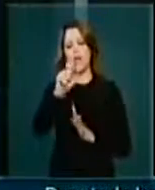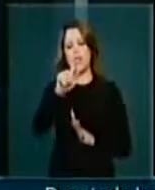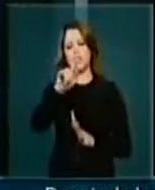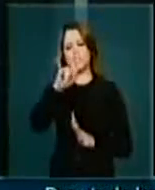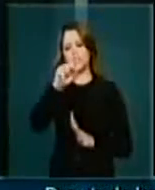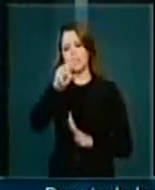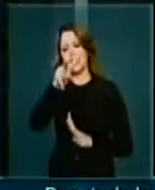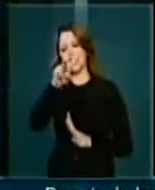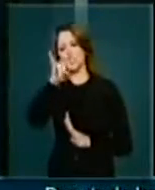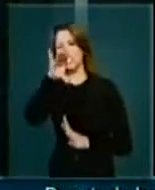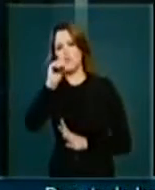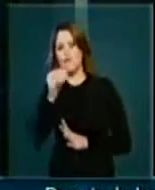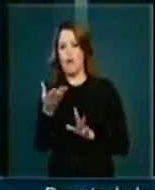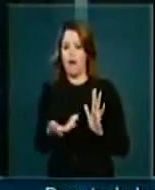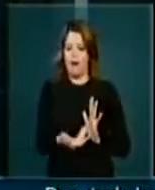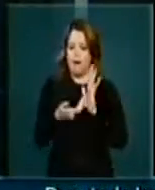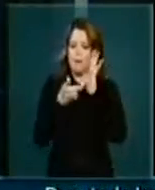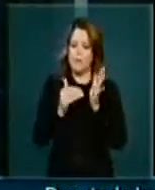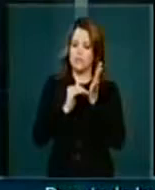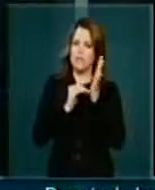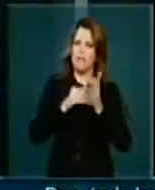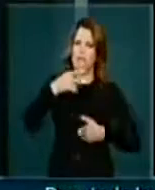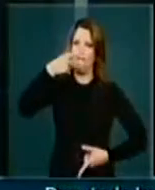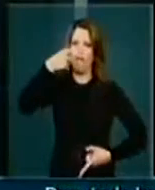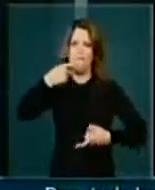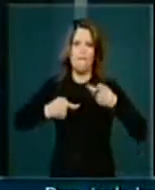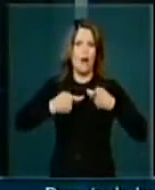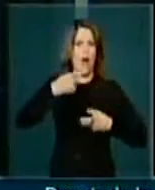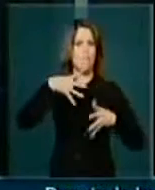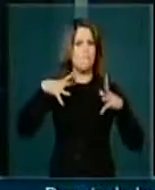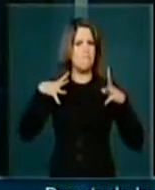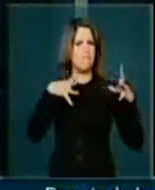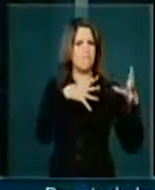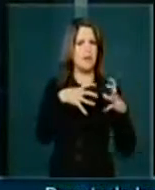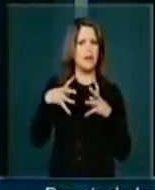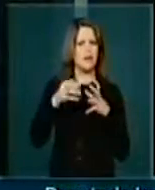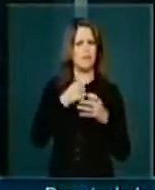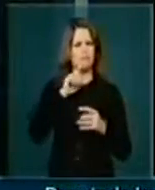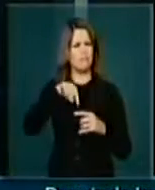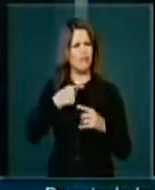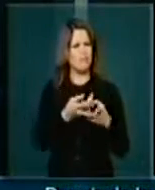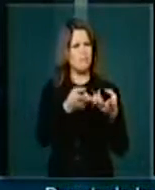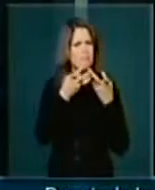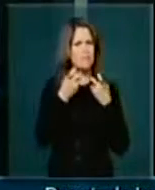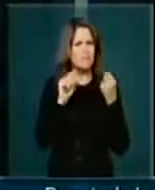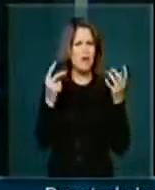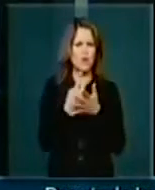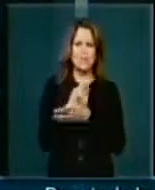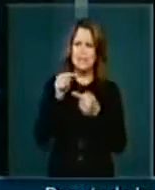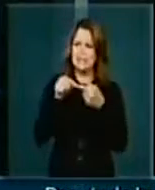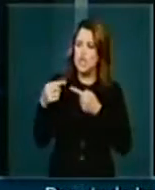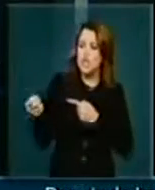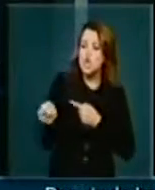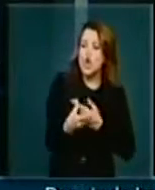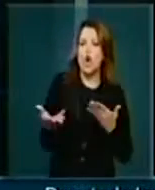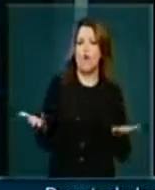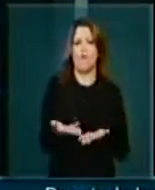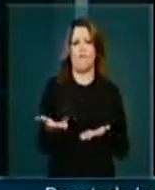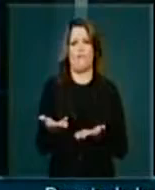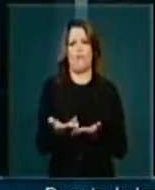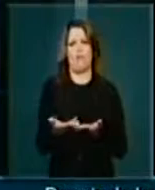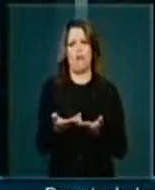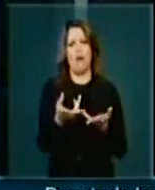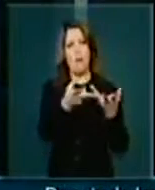a Câmara e o Senado. Então chegamos ao ponto em que vivenciamos fato atualíssimo: